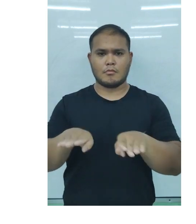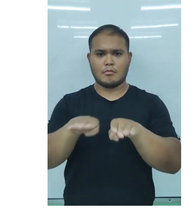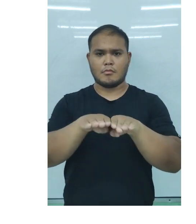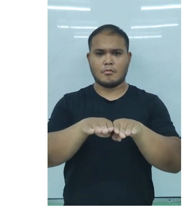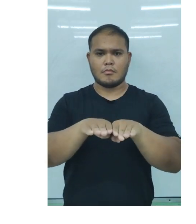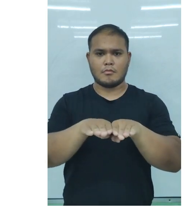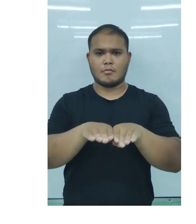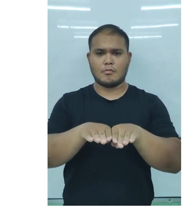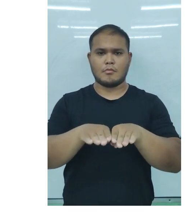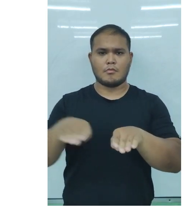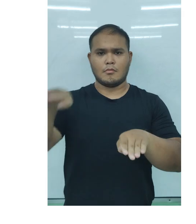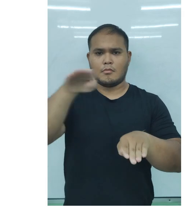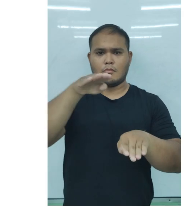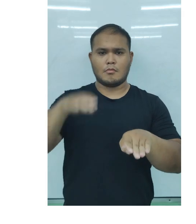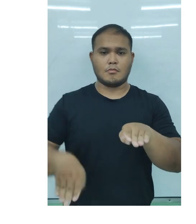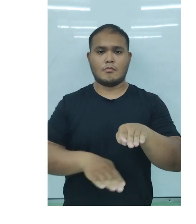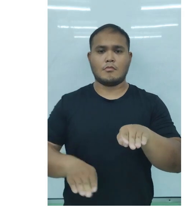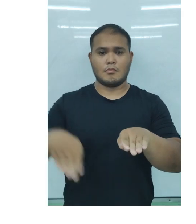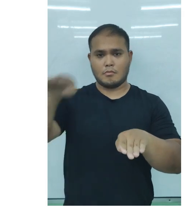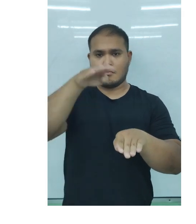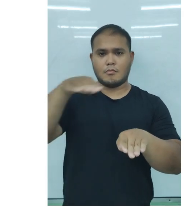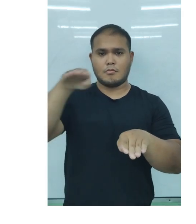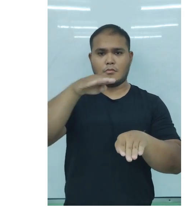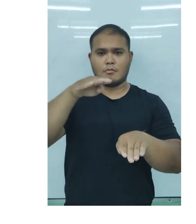de inferioridade e o de igualdade.